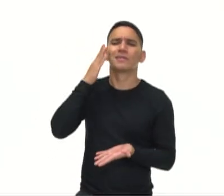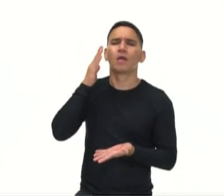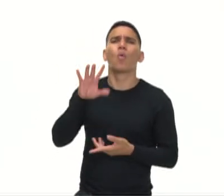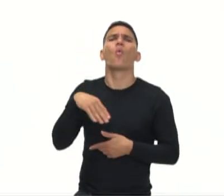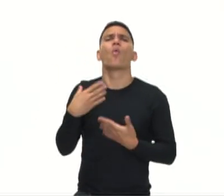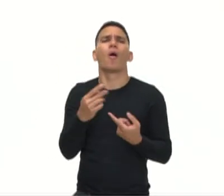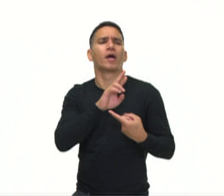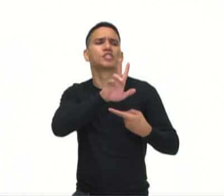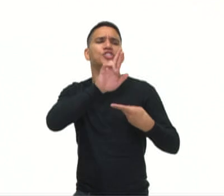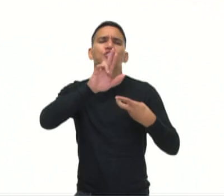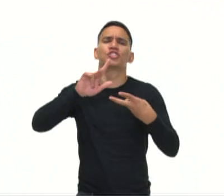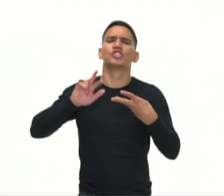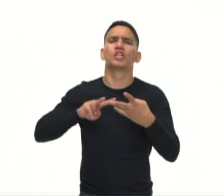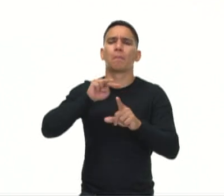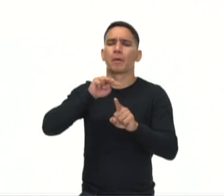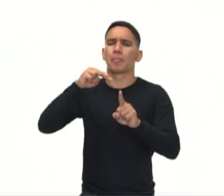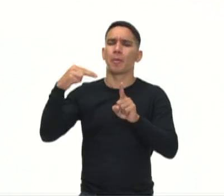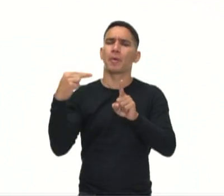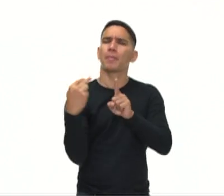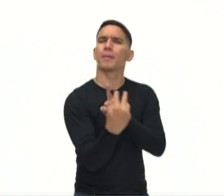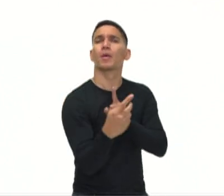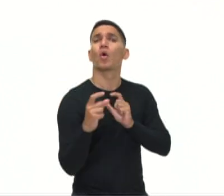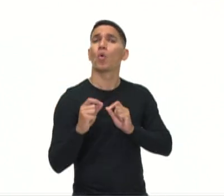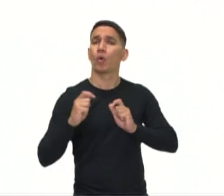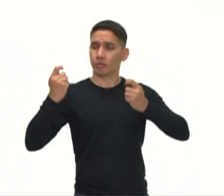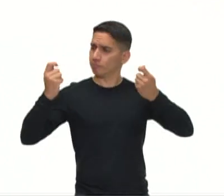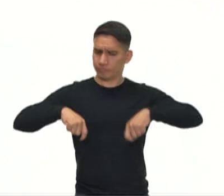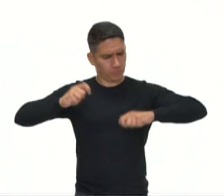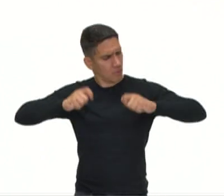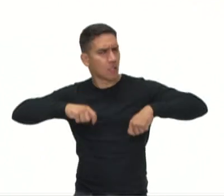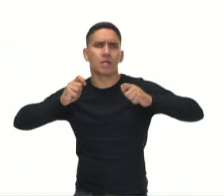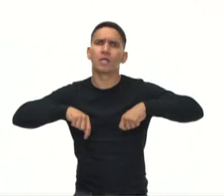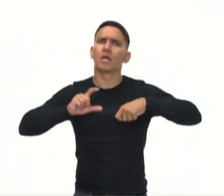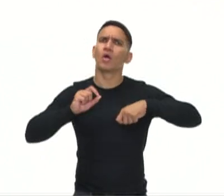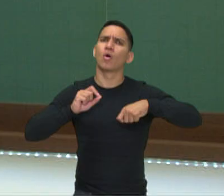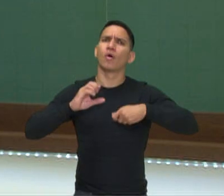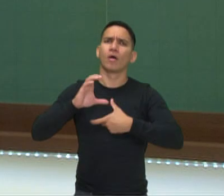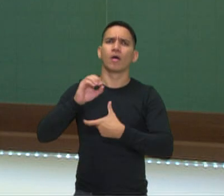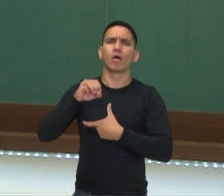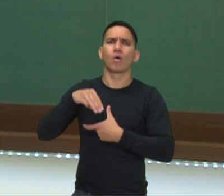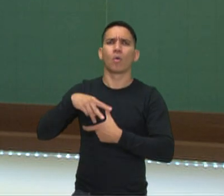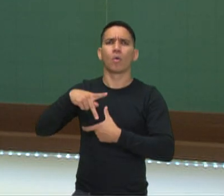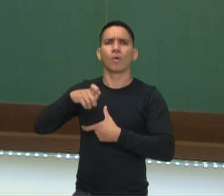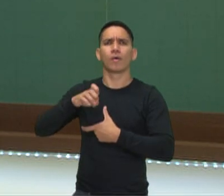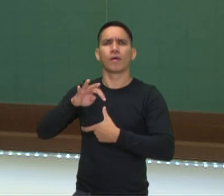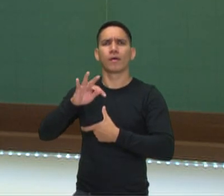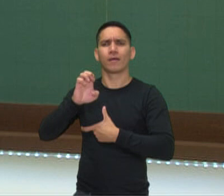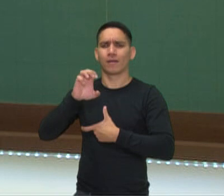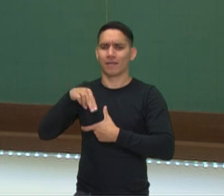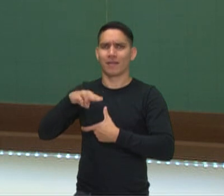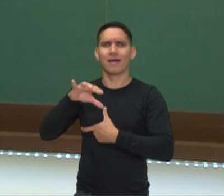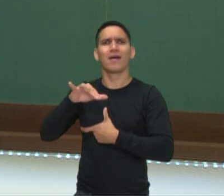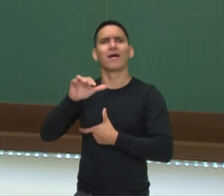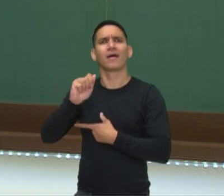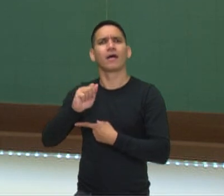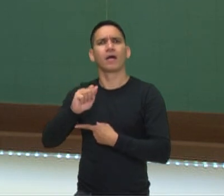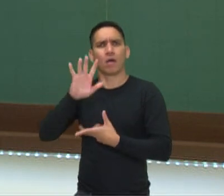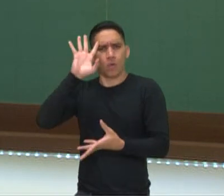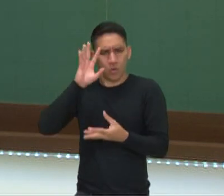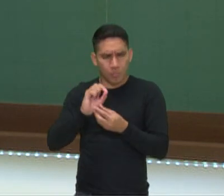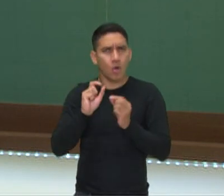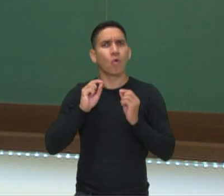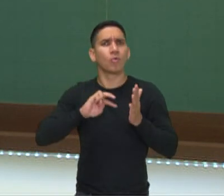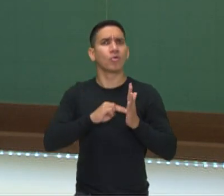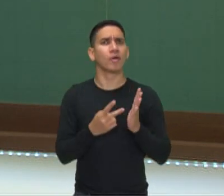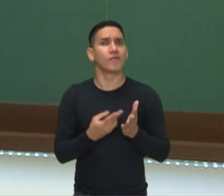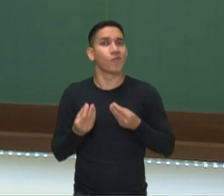diferentes concepções de competência. Entender o que significa isso e como podemos